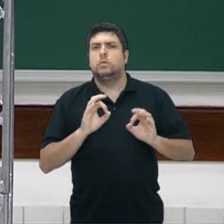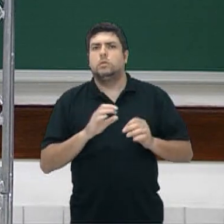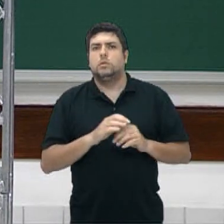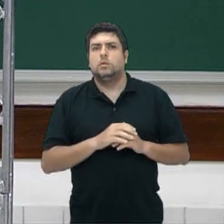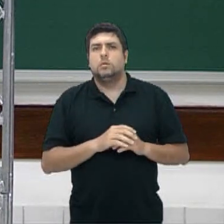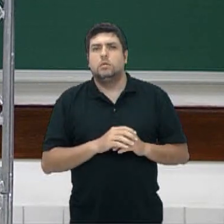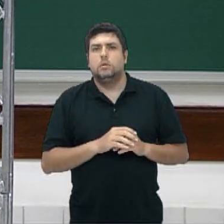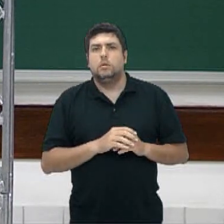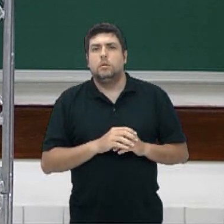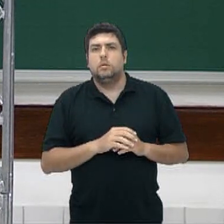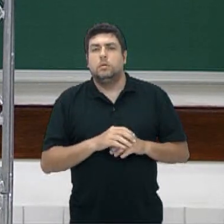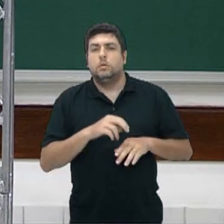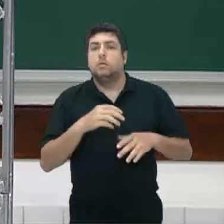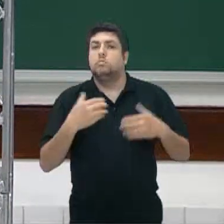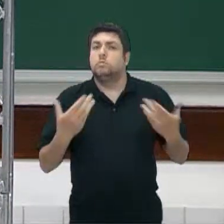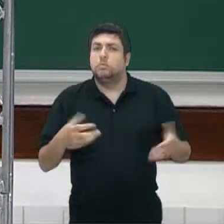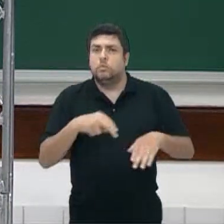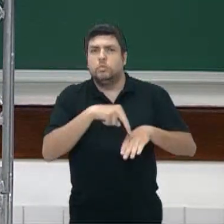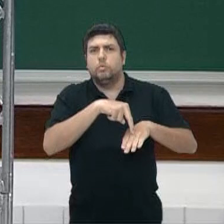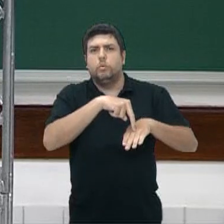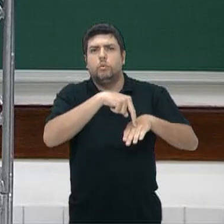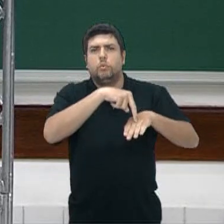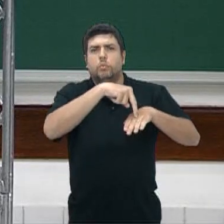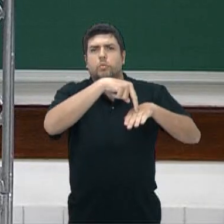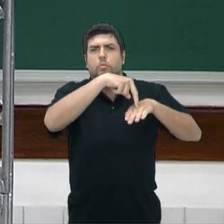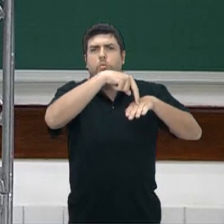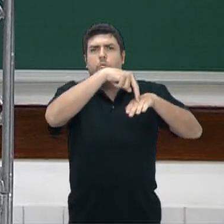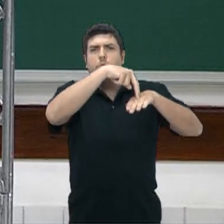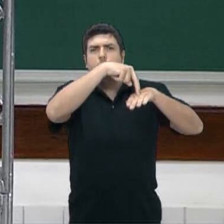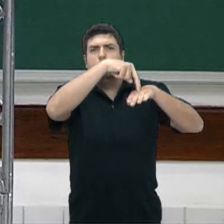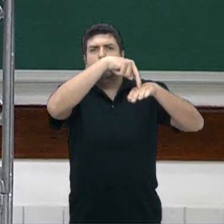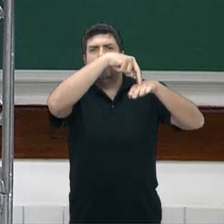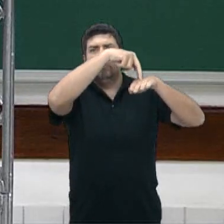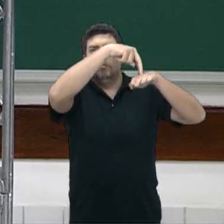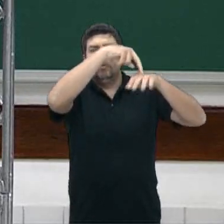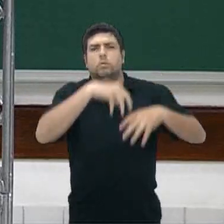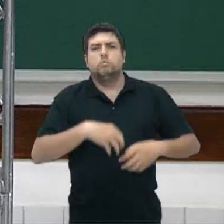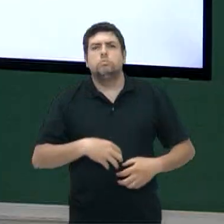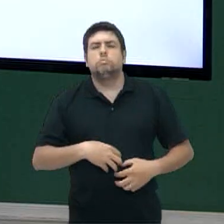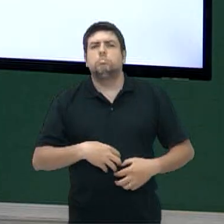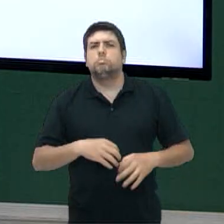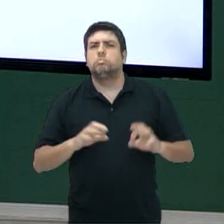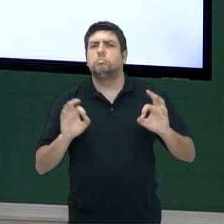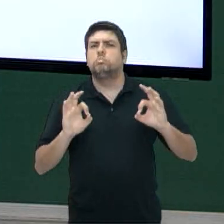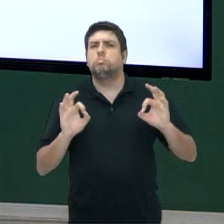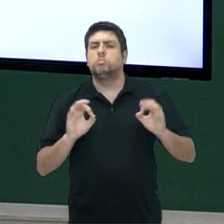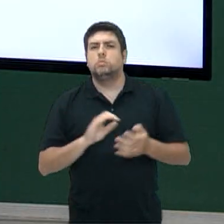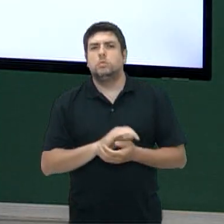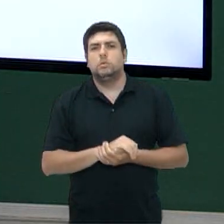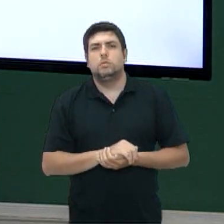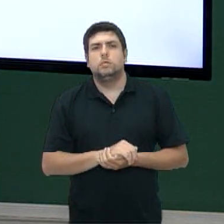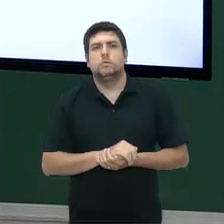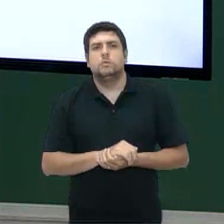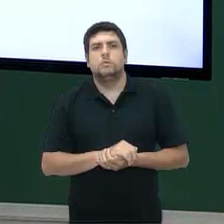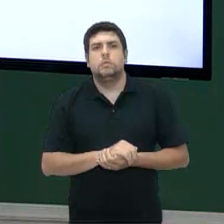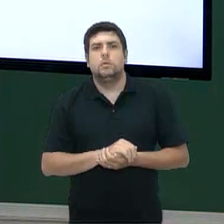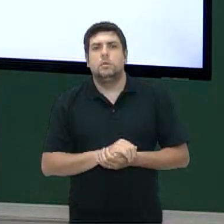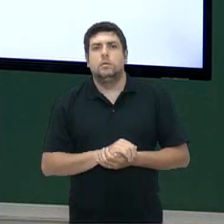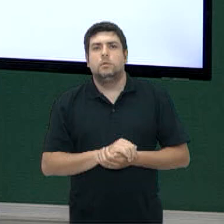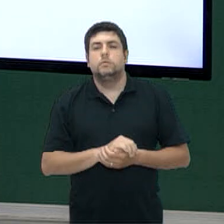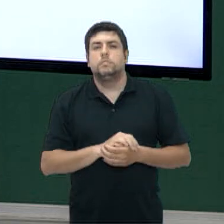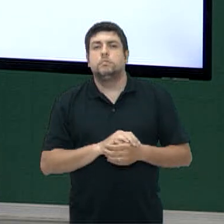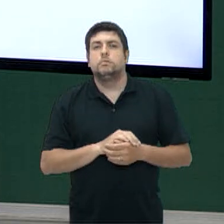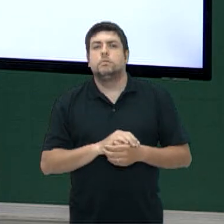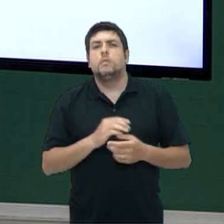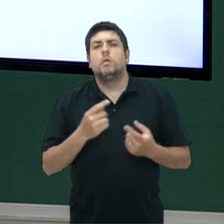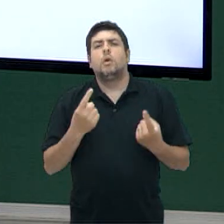né? Está sendo mantido equilíbrio estático. O equilíbrio estático. Bem, então, qual a alternativa que seria correta?